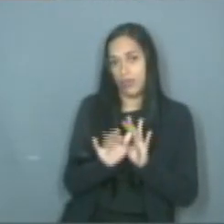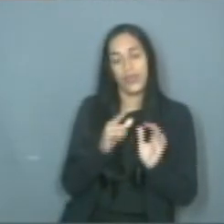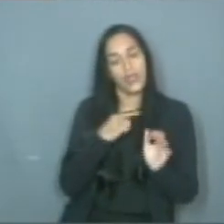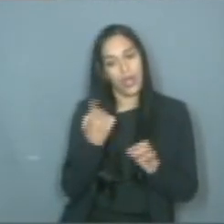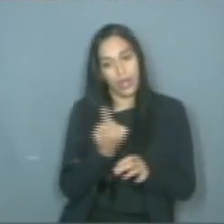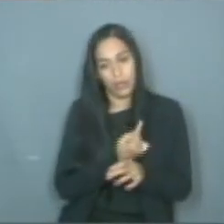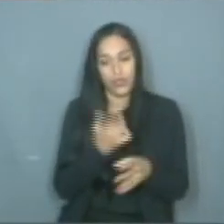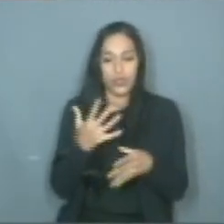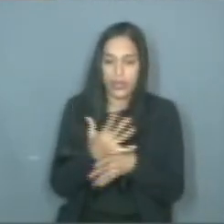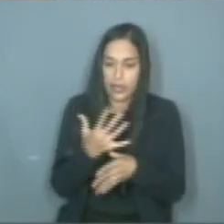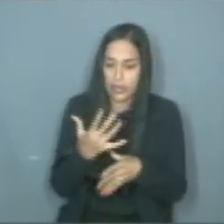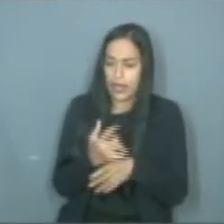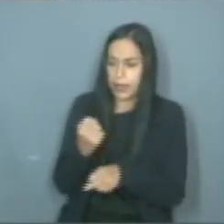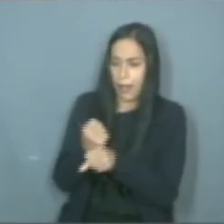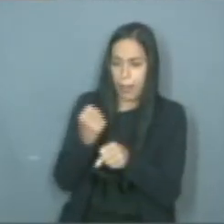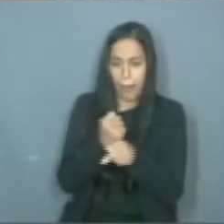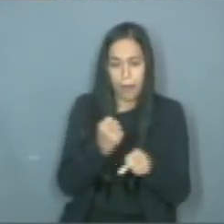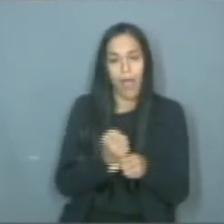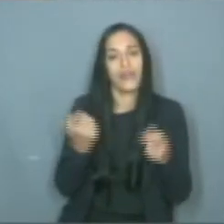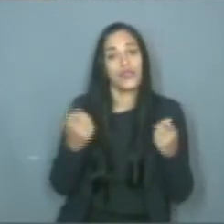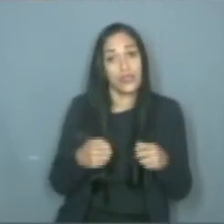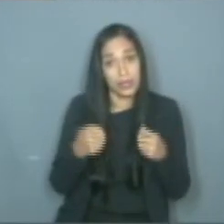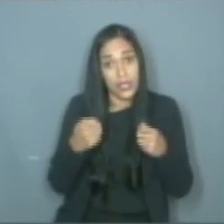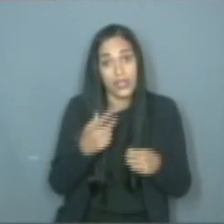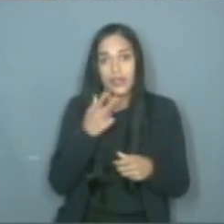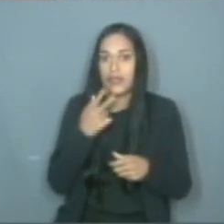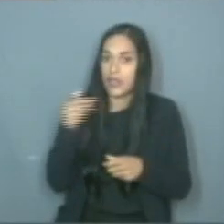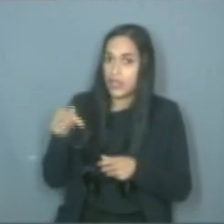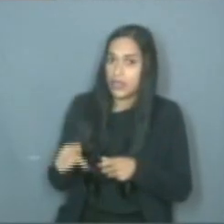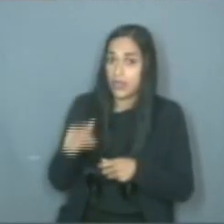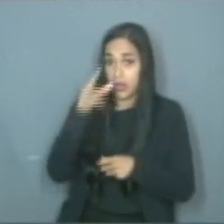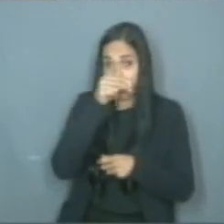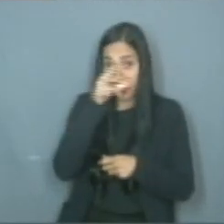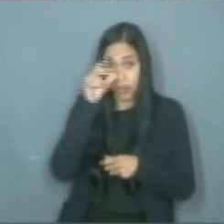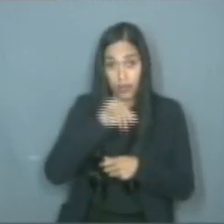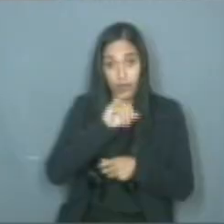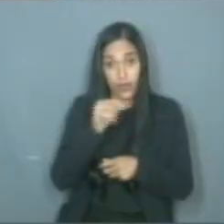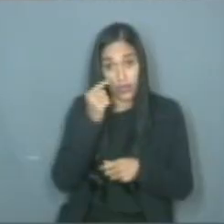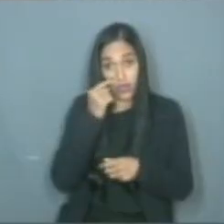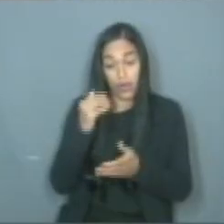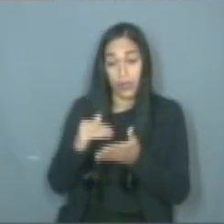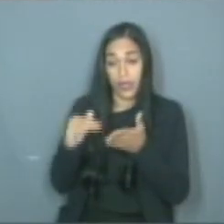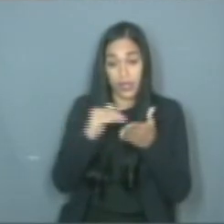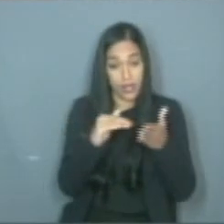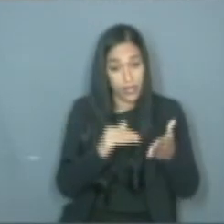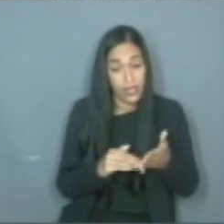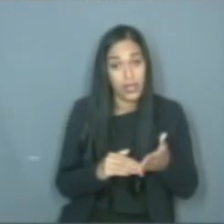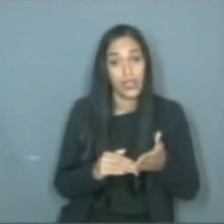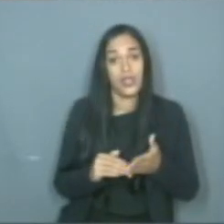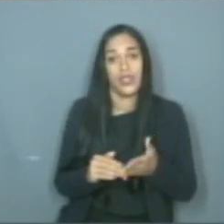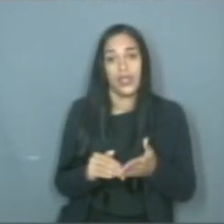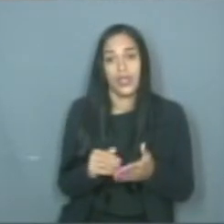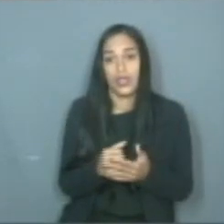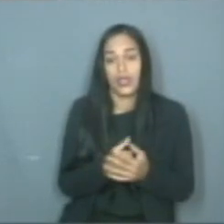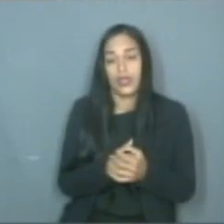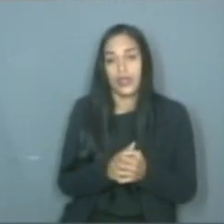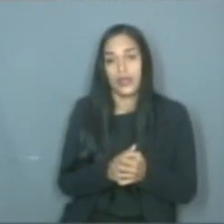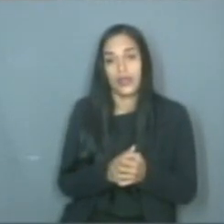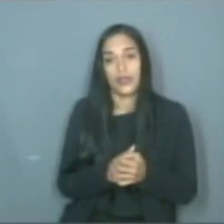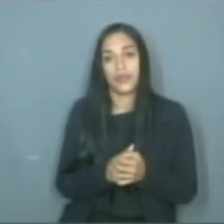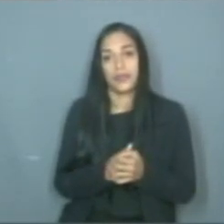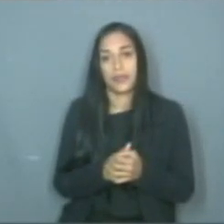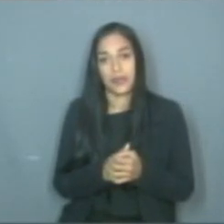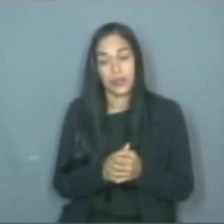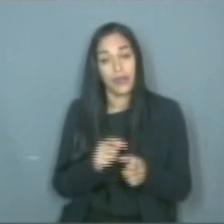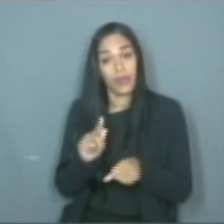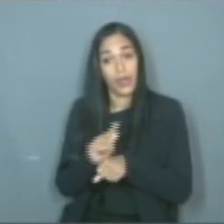de obras, isso é verdade, a gente precisa registrar isso aqui. O prefeito João Campos e as demais secretarias que fazem parte